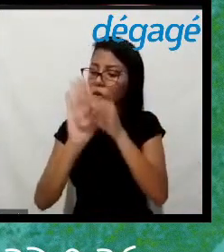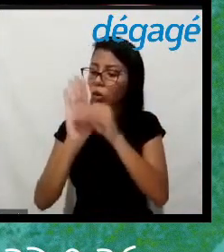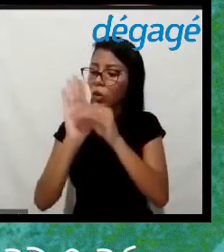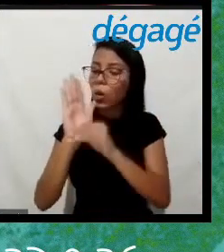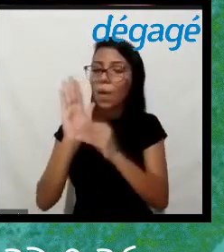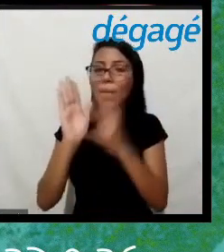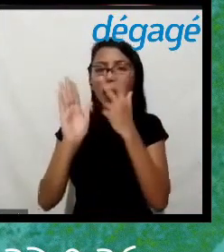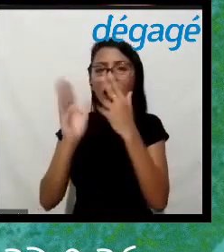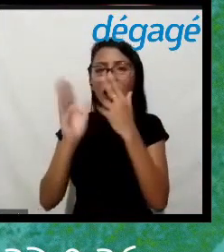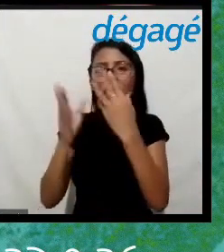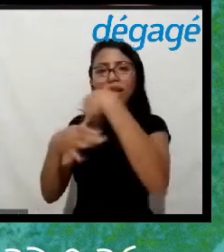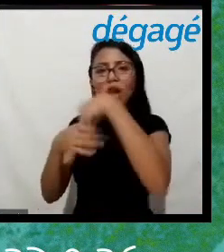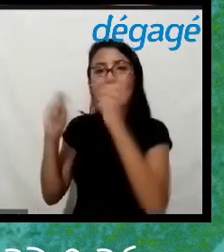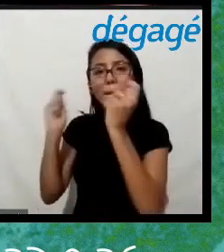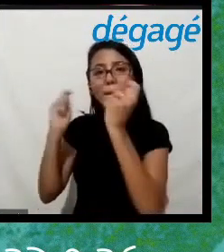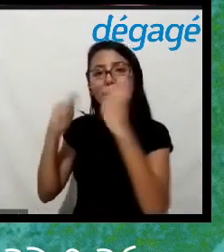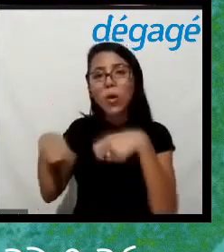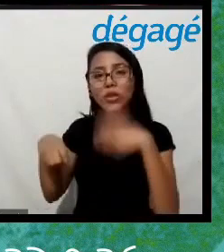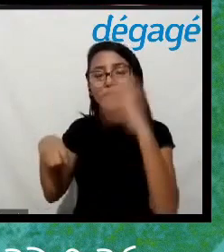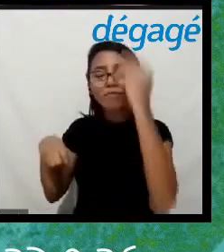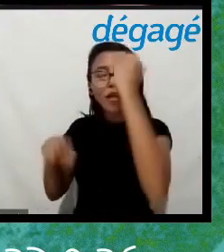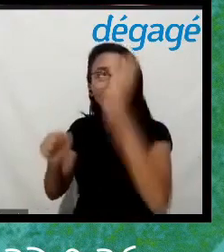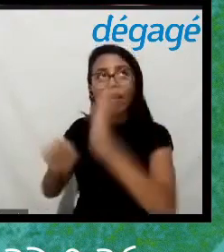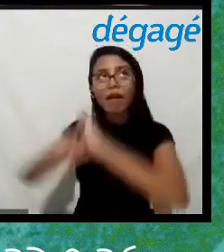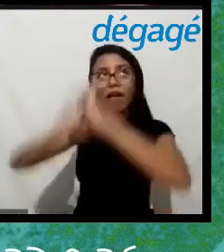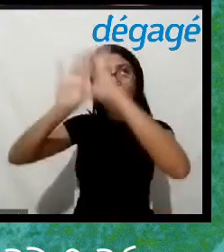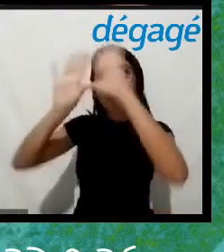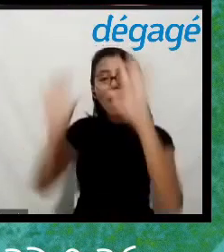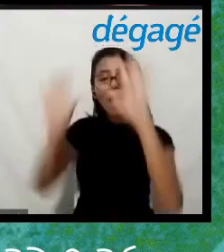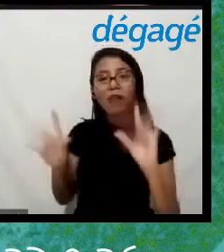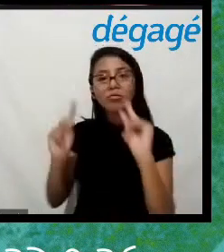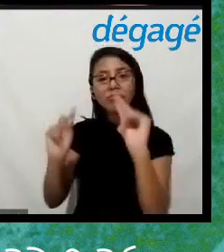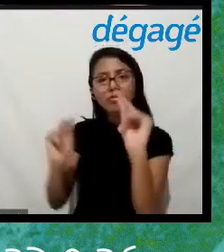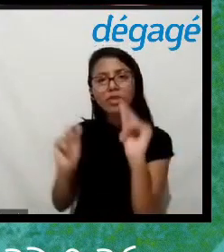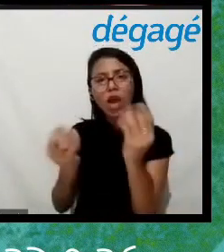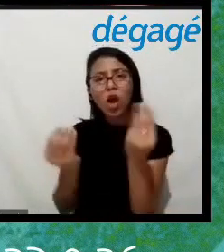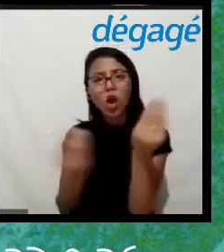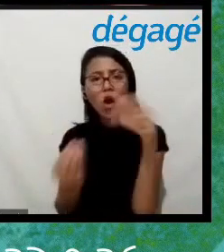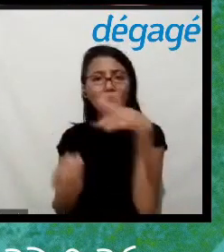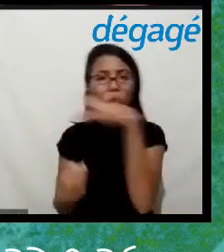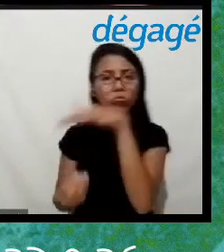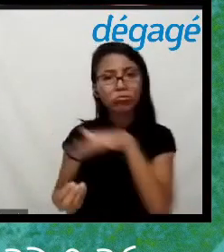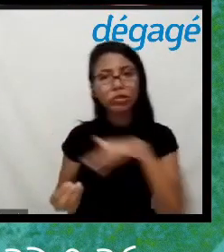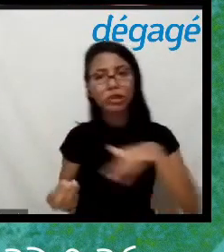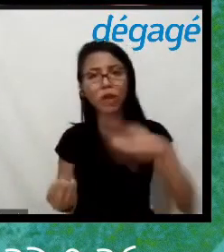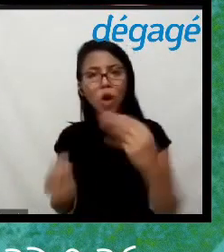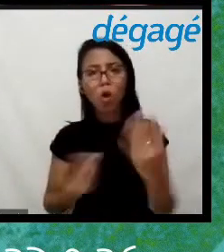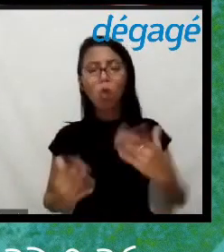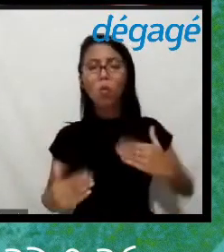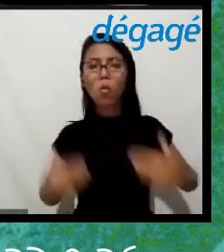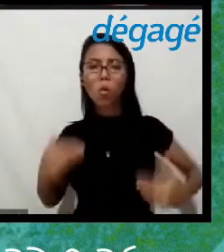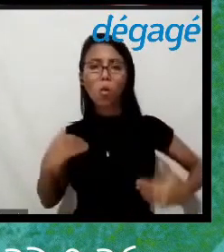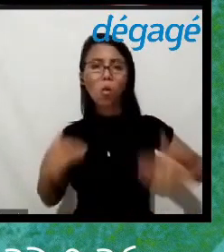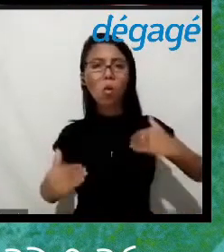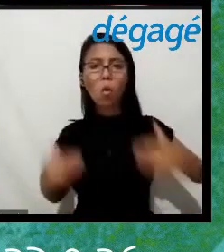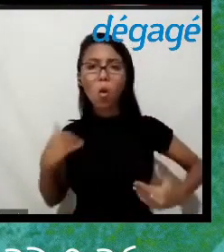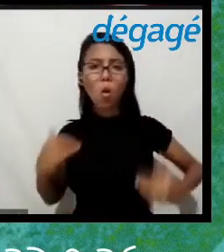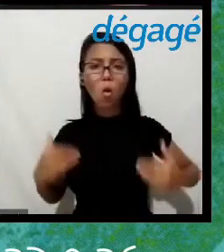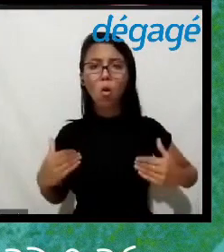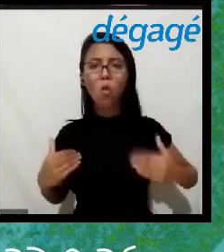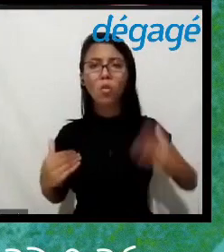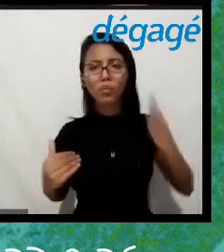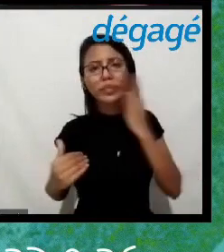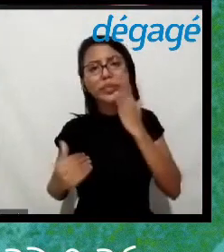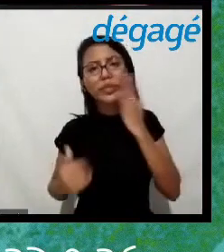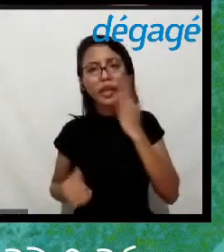possibilidades educacionais. Vai propor modificação de espaço, que vai propor trabalho corporal. Então, eu acho que é realmente